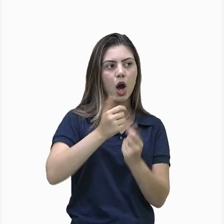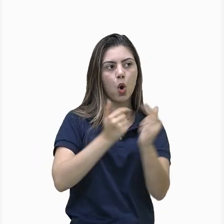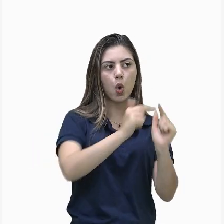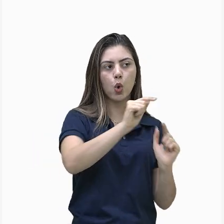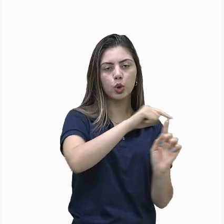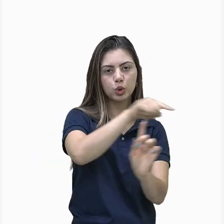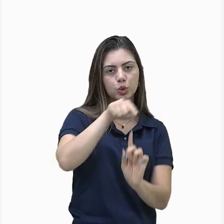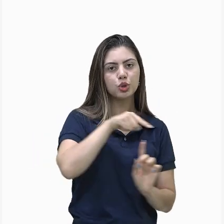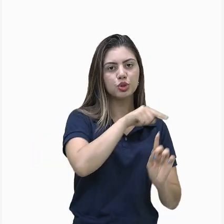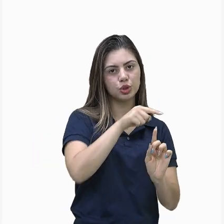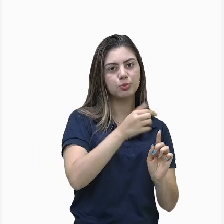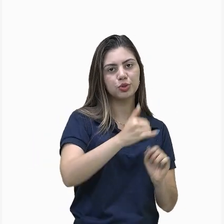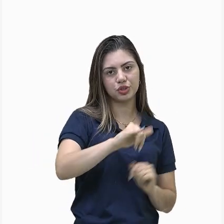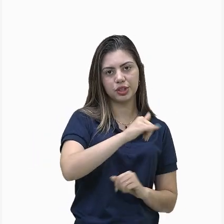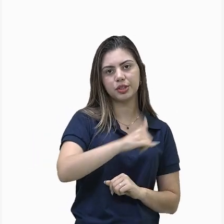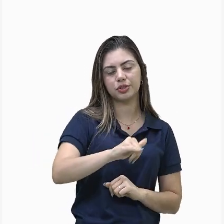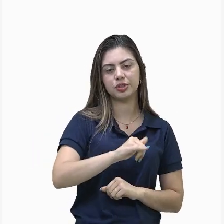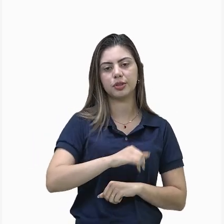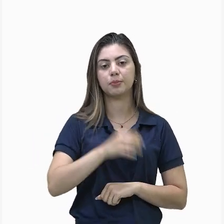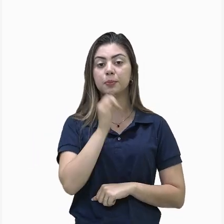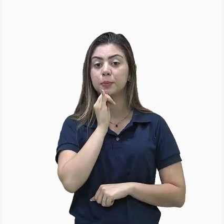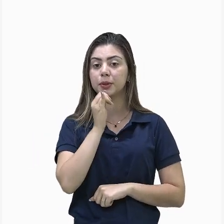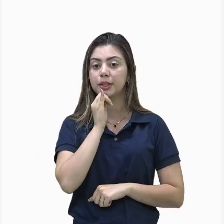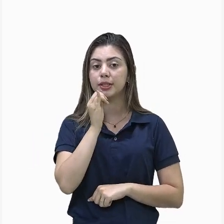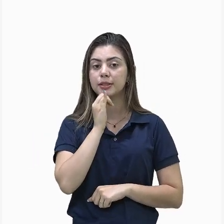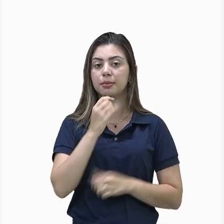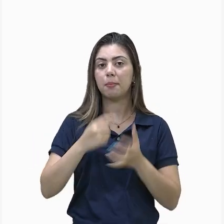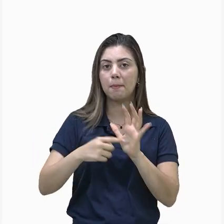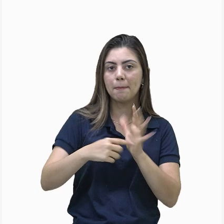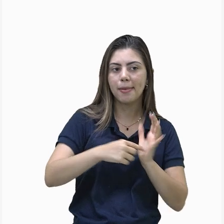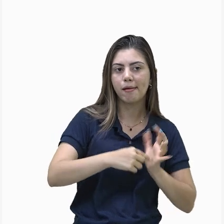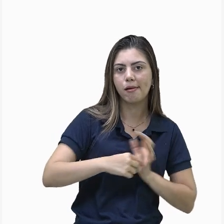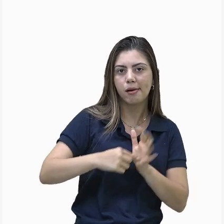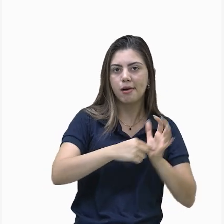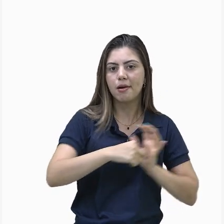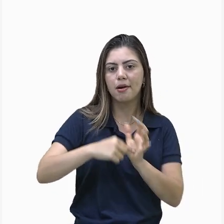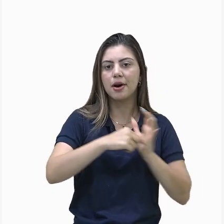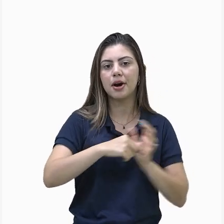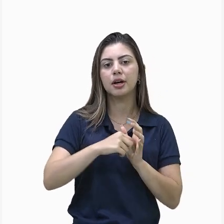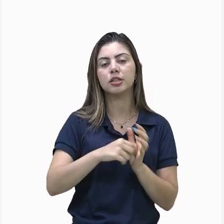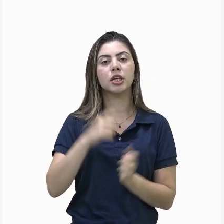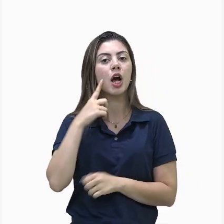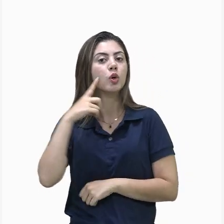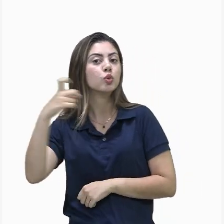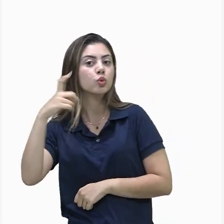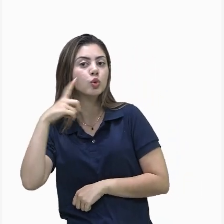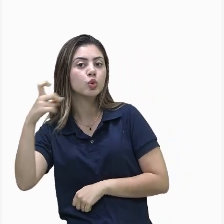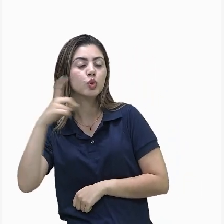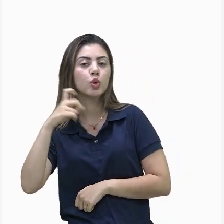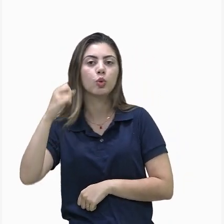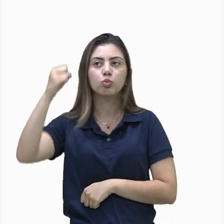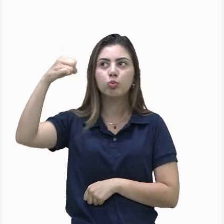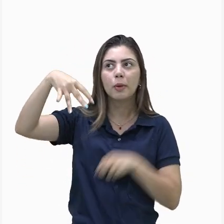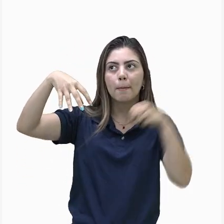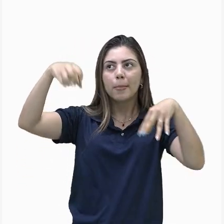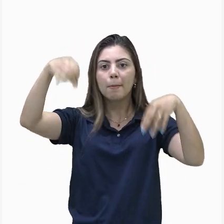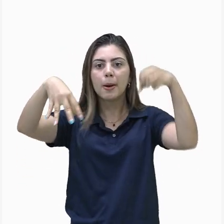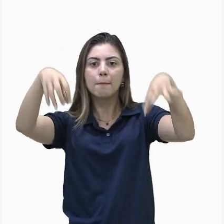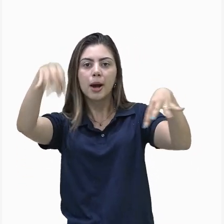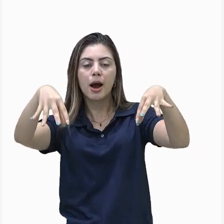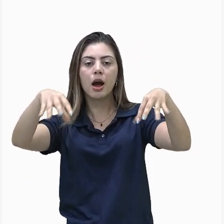de energia, como, por exemplo, a mecânica, a sonora, a luminosa,